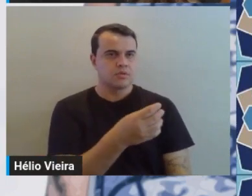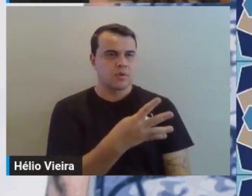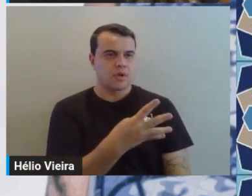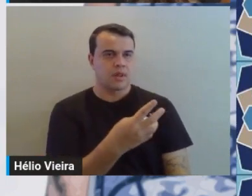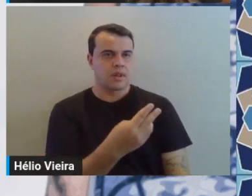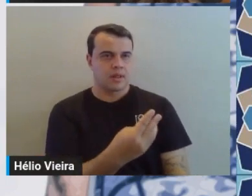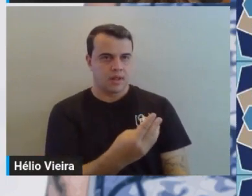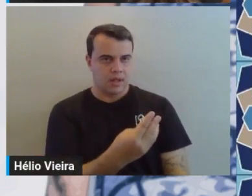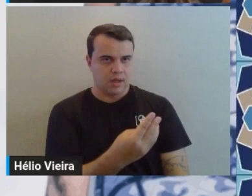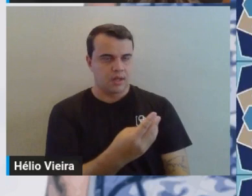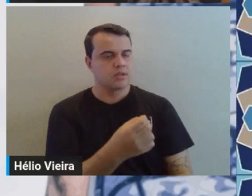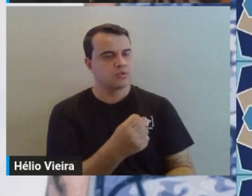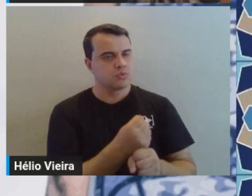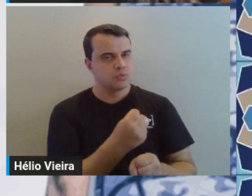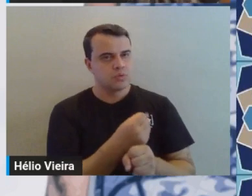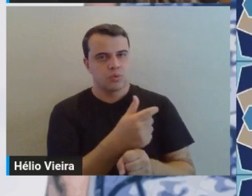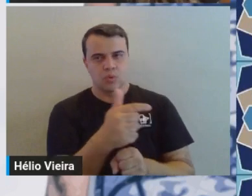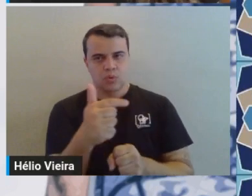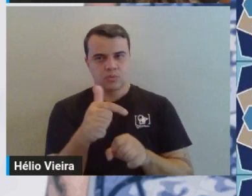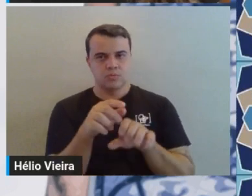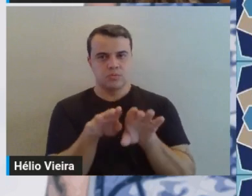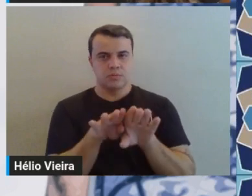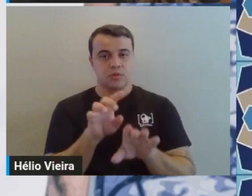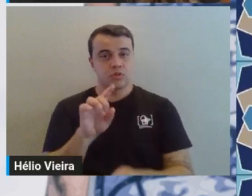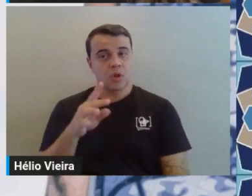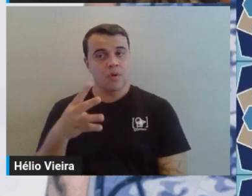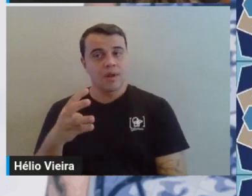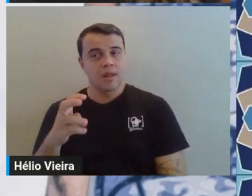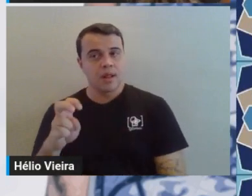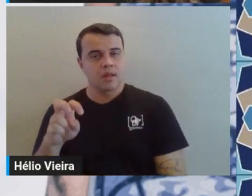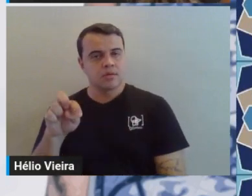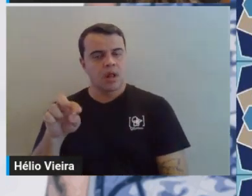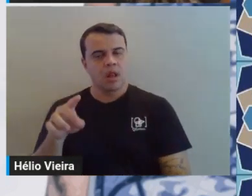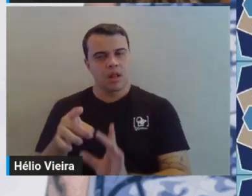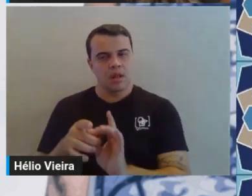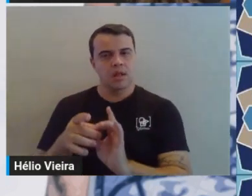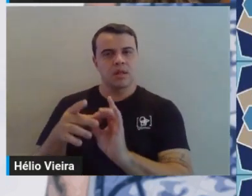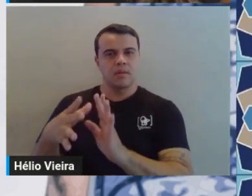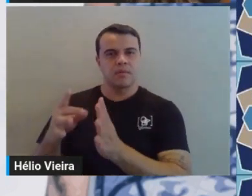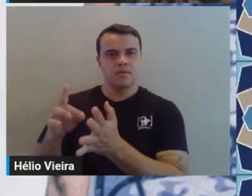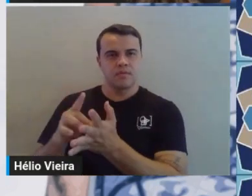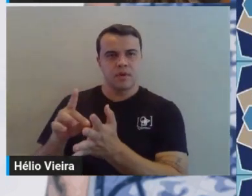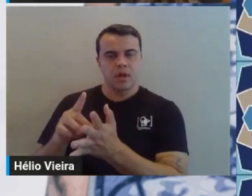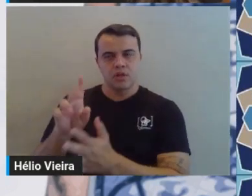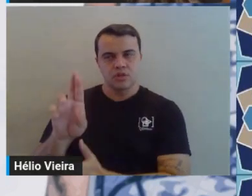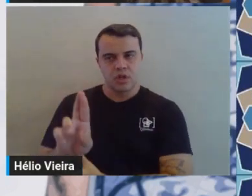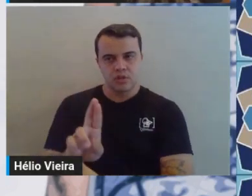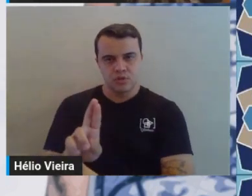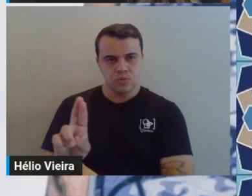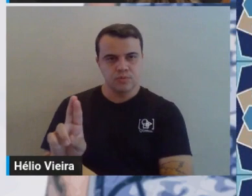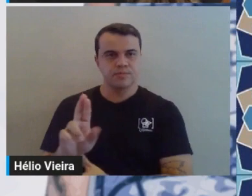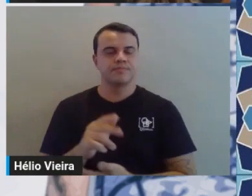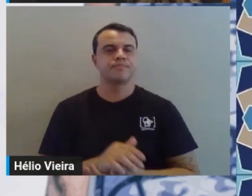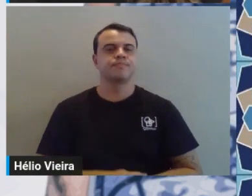1943, assim como os outros equipamentos, só em 45 que ela se torna um templo religioso.